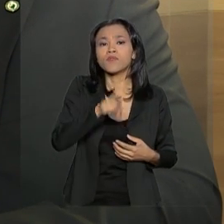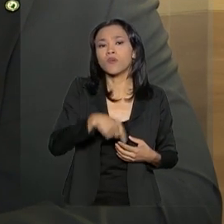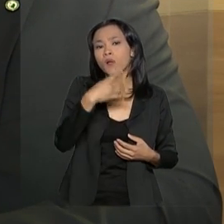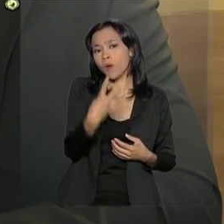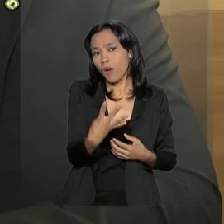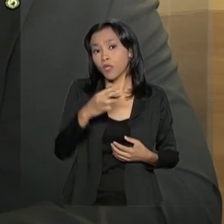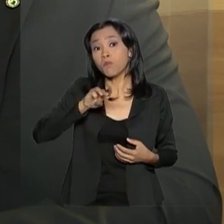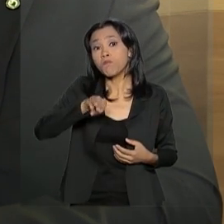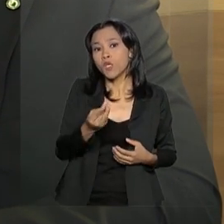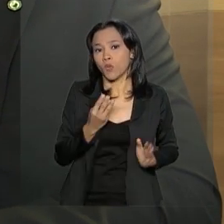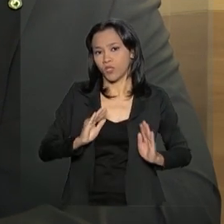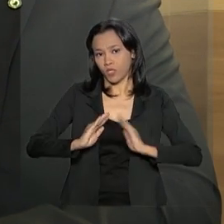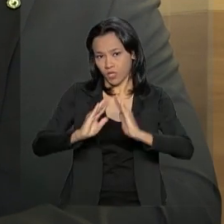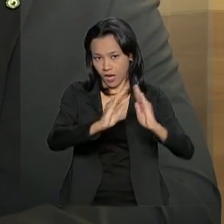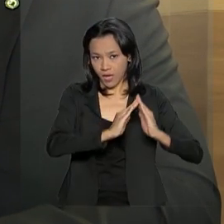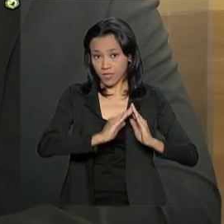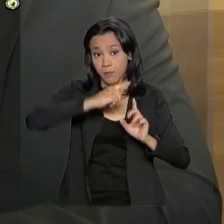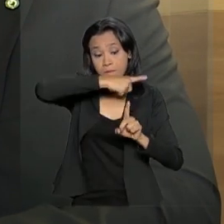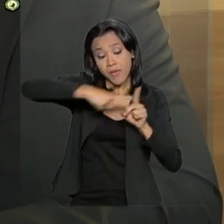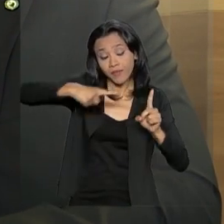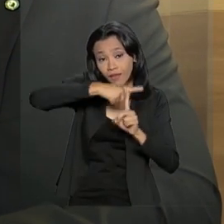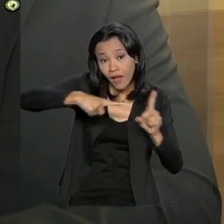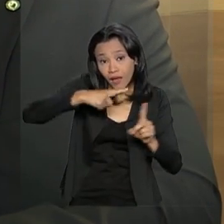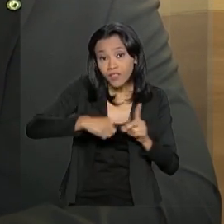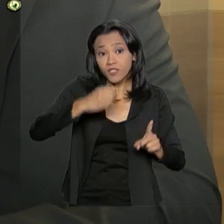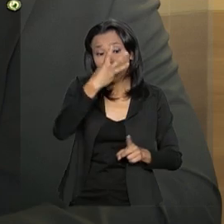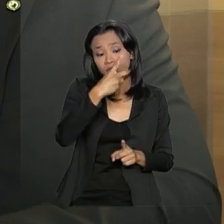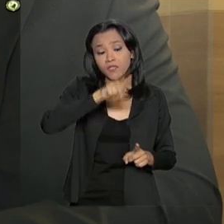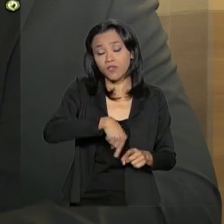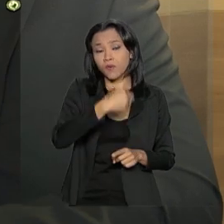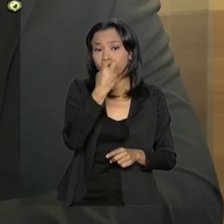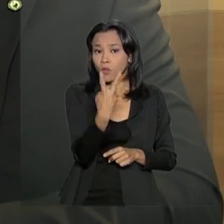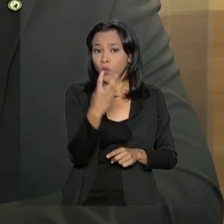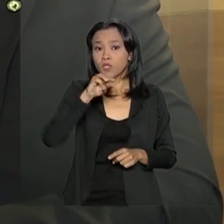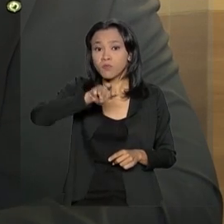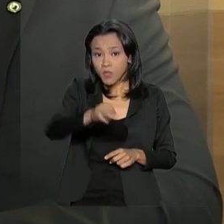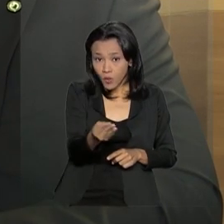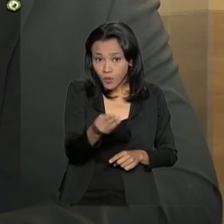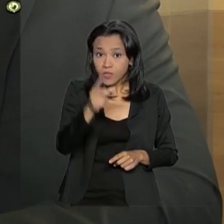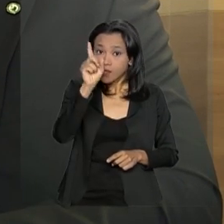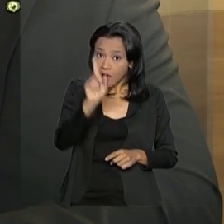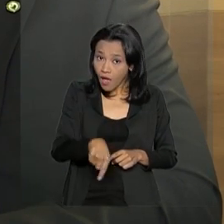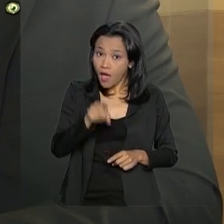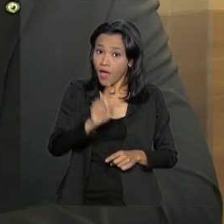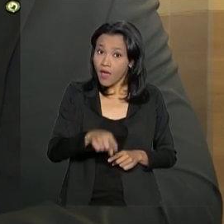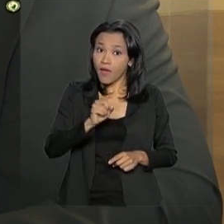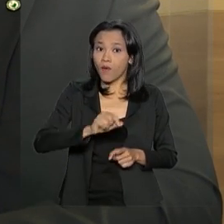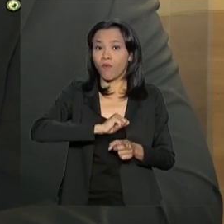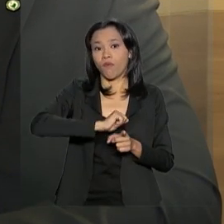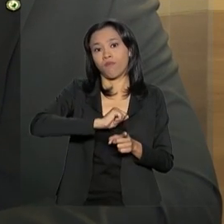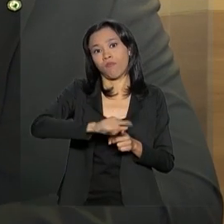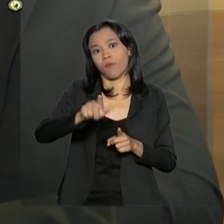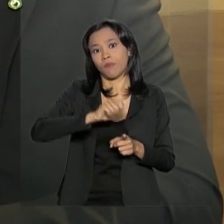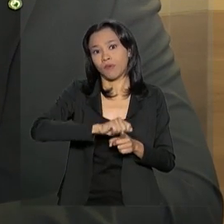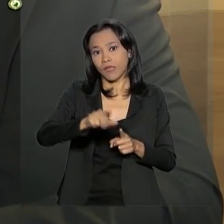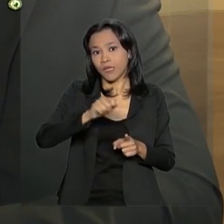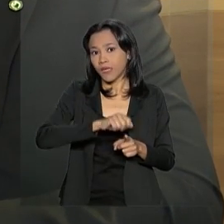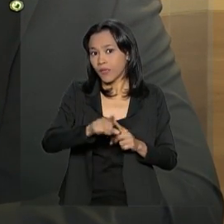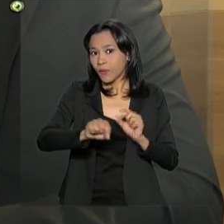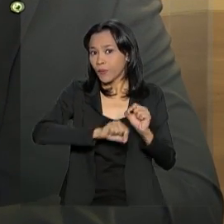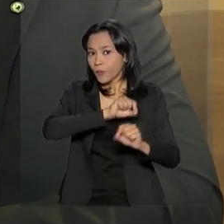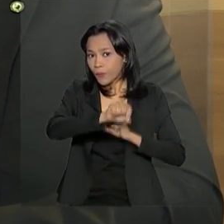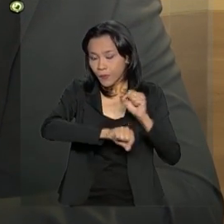de unidades. Metade desse déficit, 3,2 milhões, é do ônus excessivo do aluguel, ou seja, a